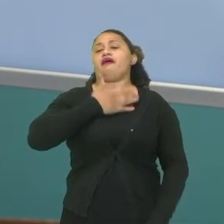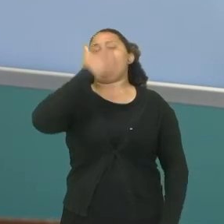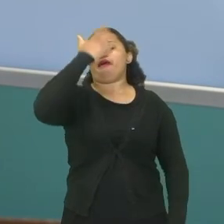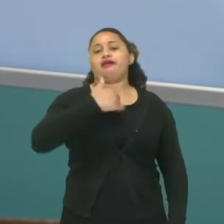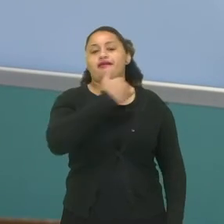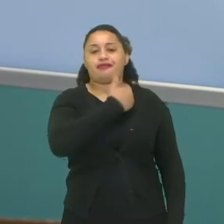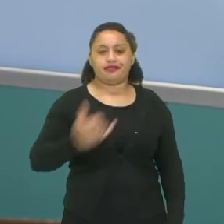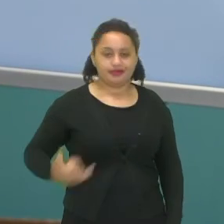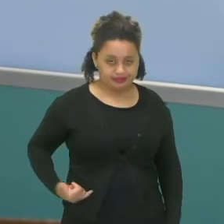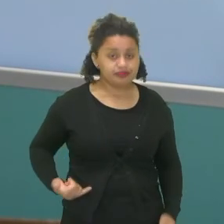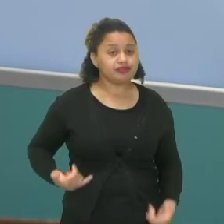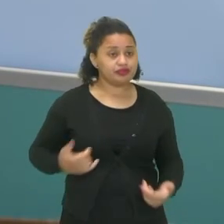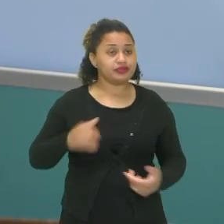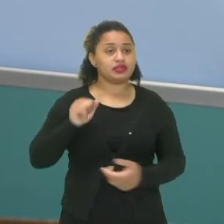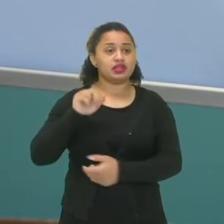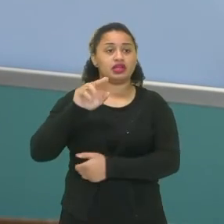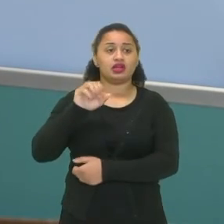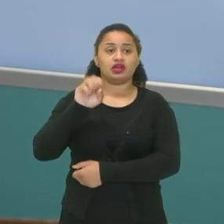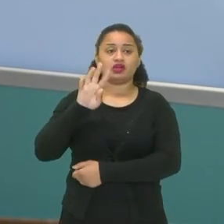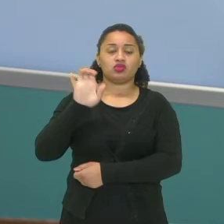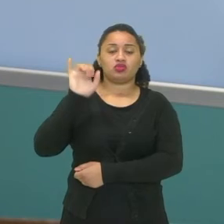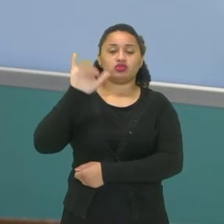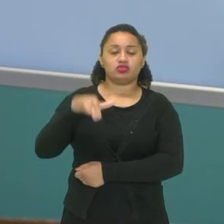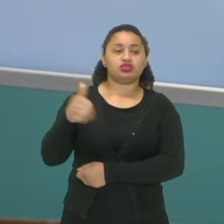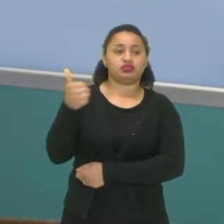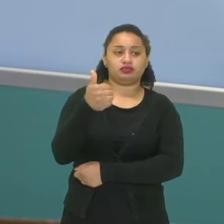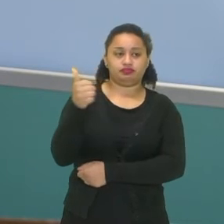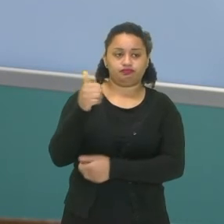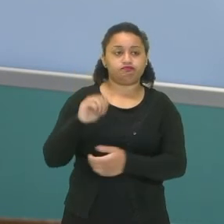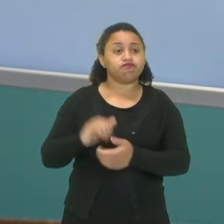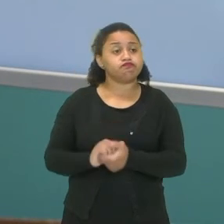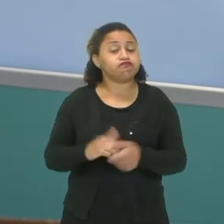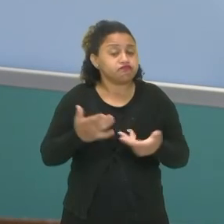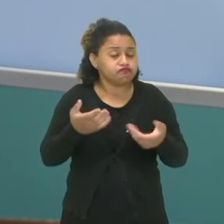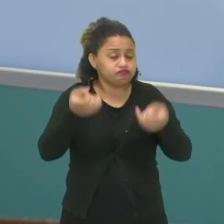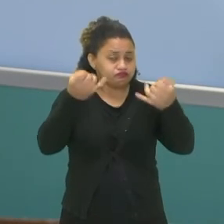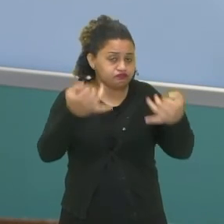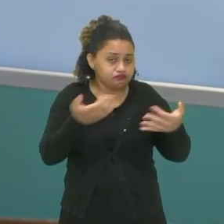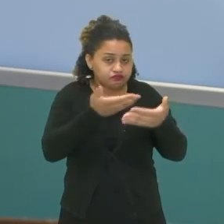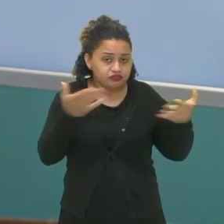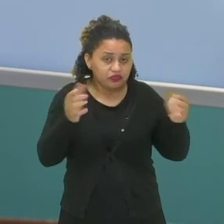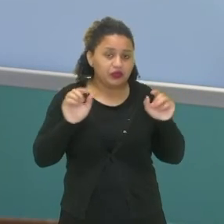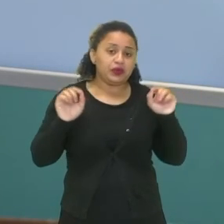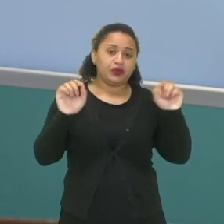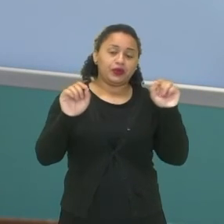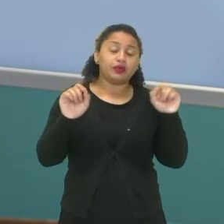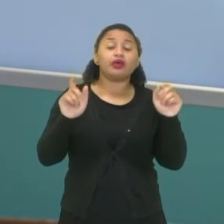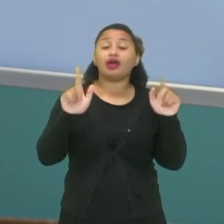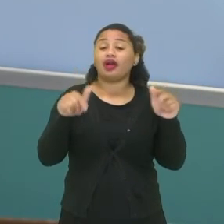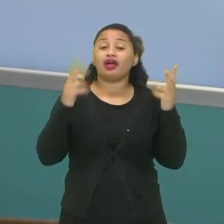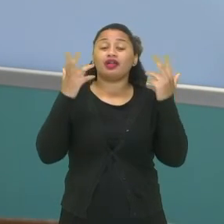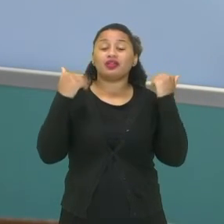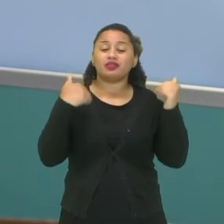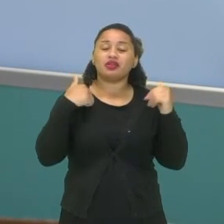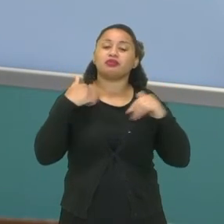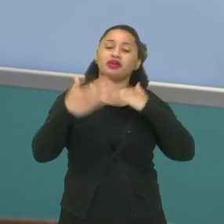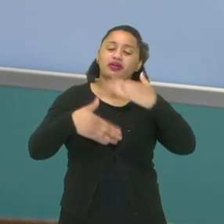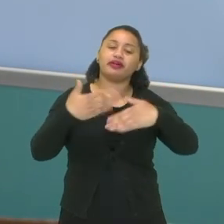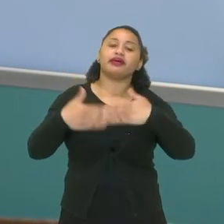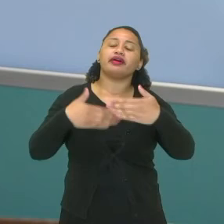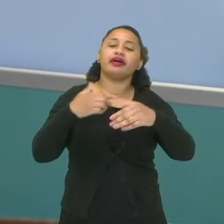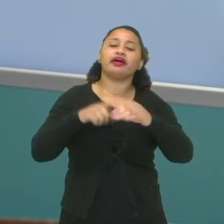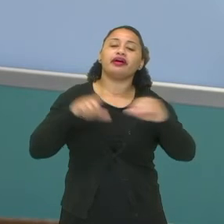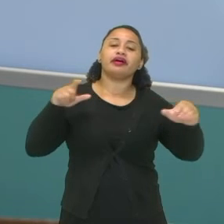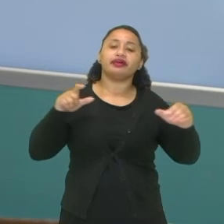Com o título de Agustín I. Daí agora comento com vocês que é comum nas independências